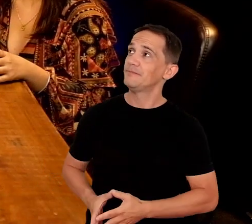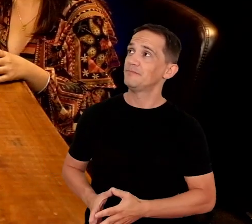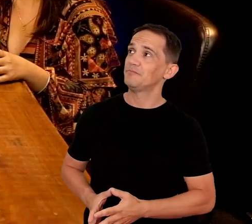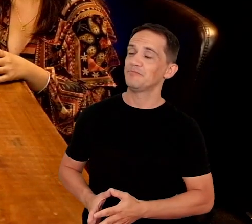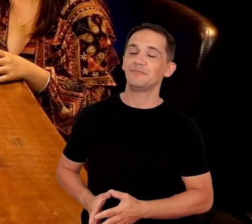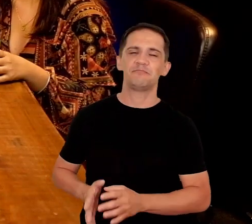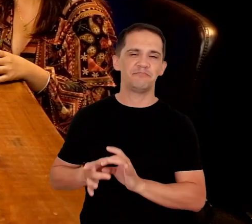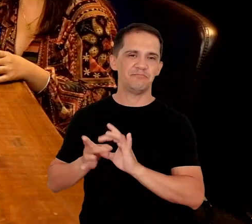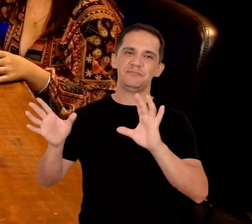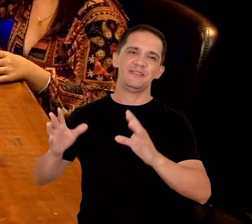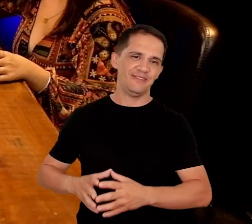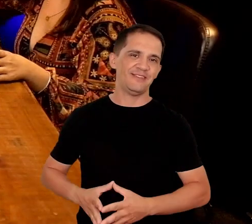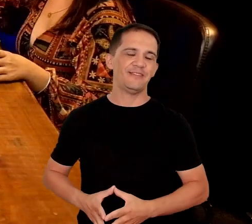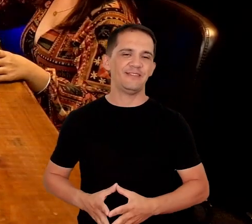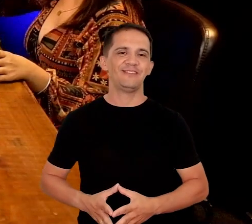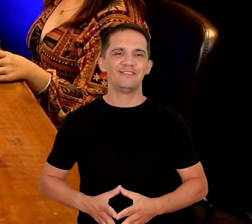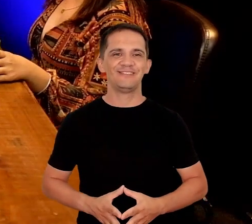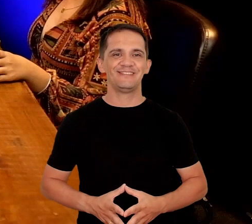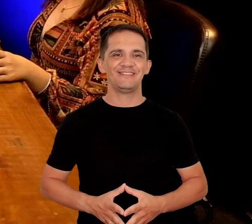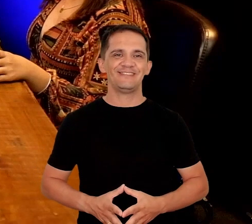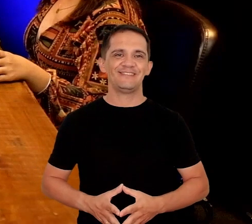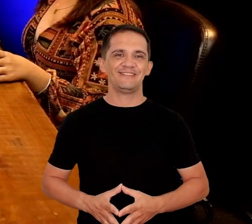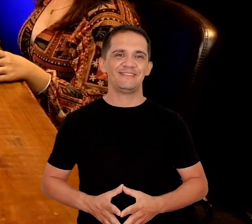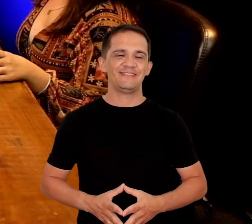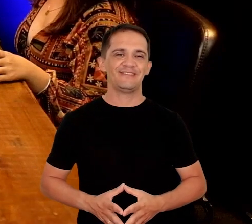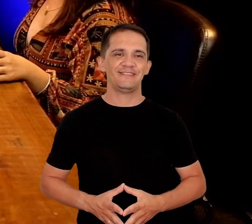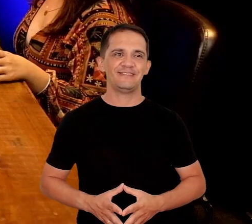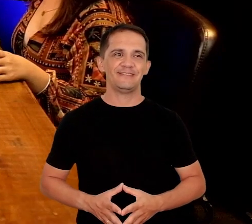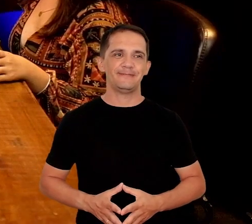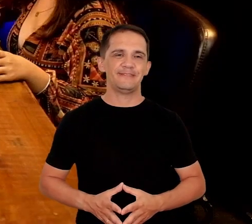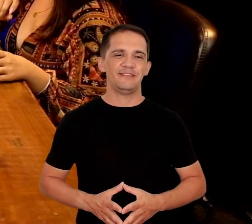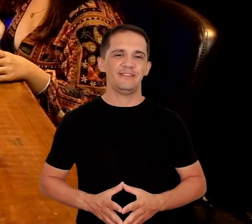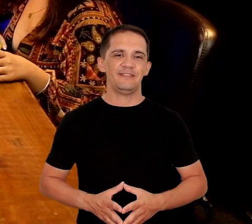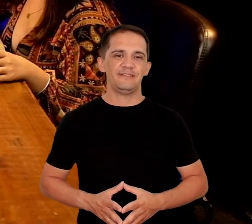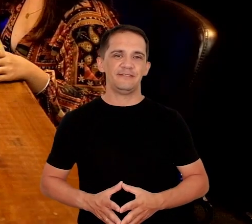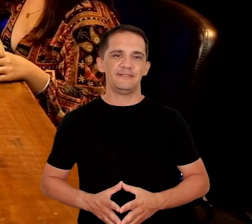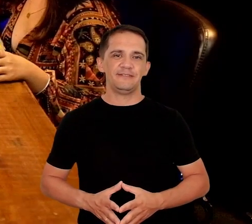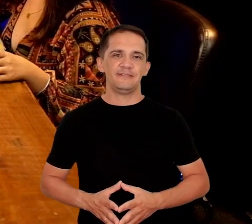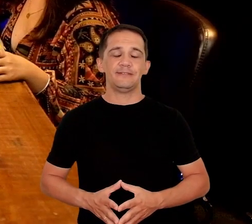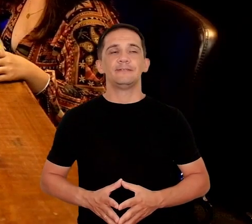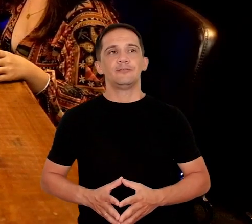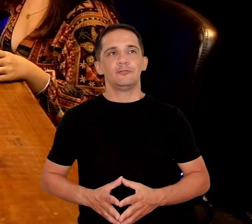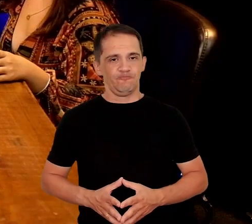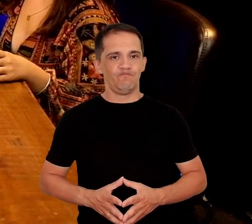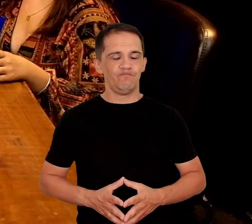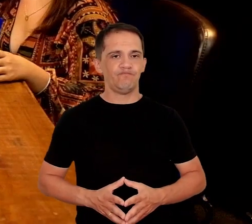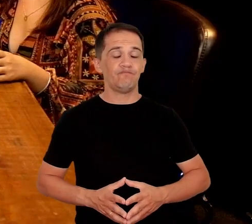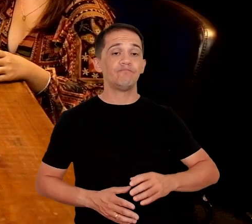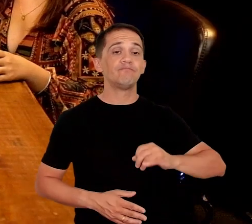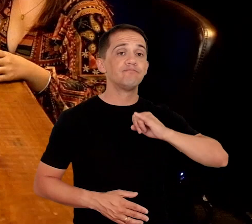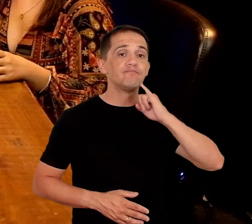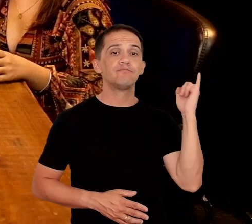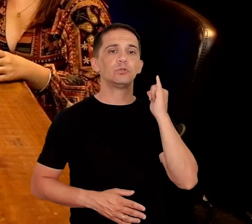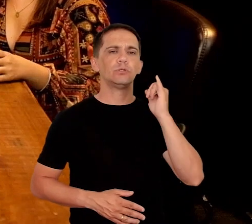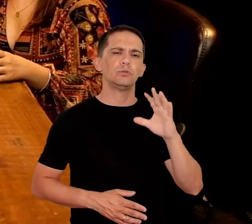não tô oferecendo. Eu já tomei o meu já. Mas até assim, uma coisa que todo intérprete ele tem,